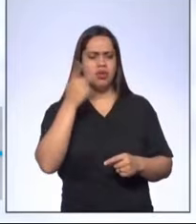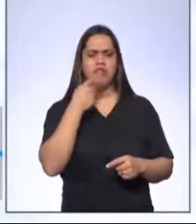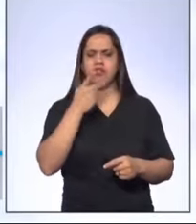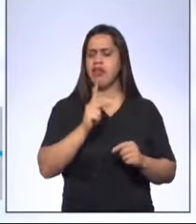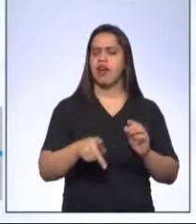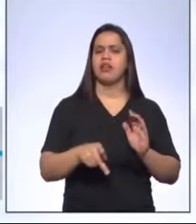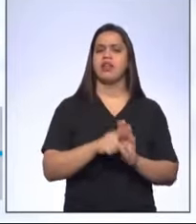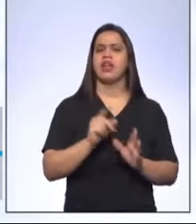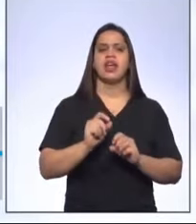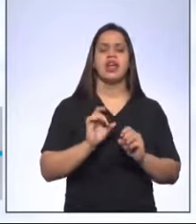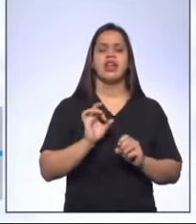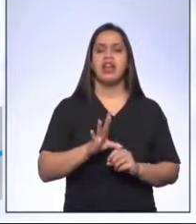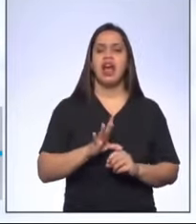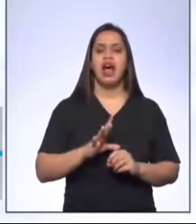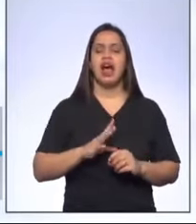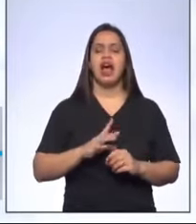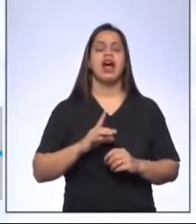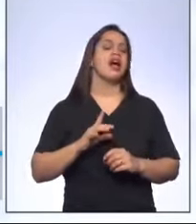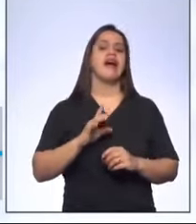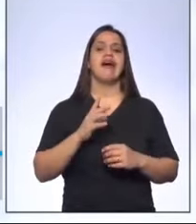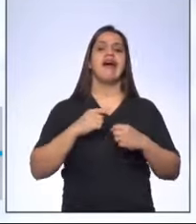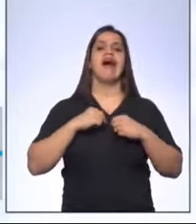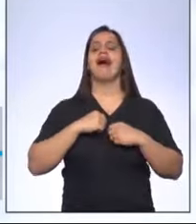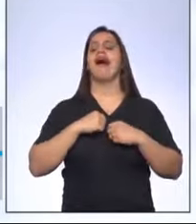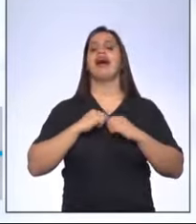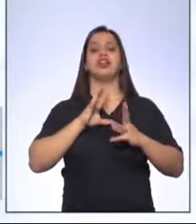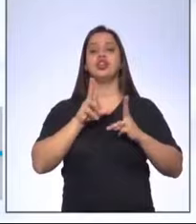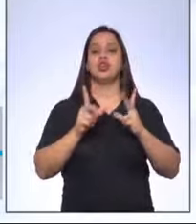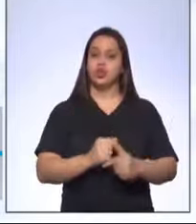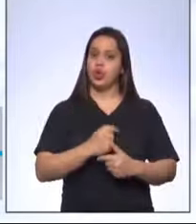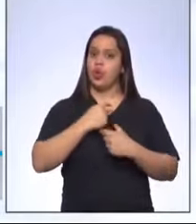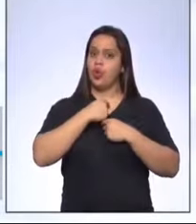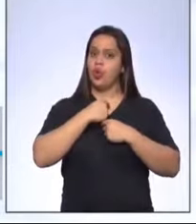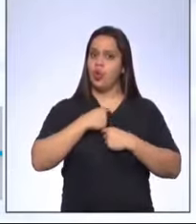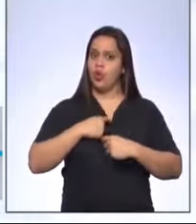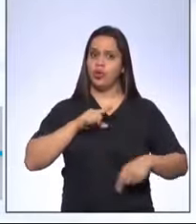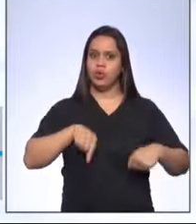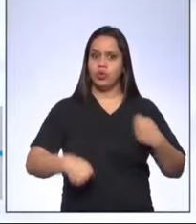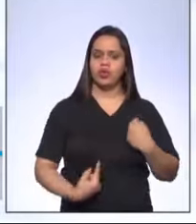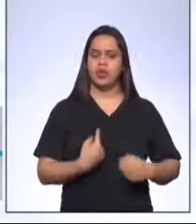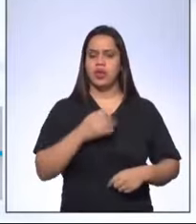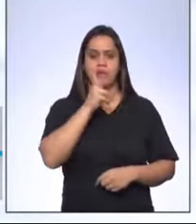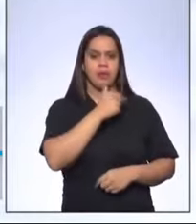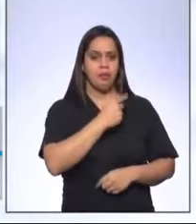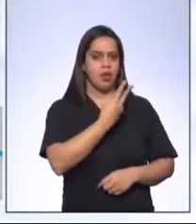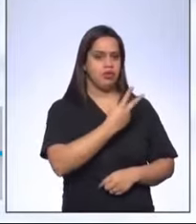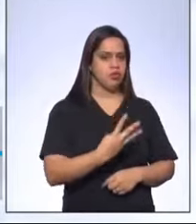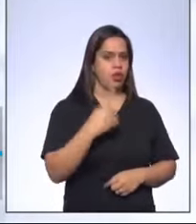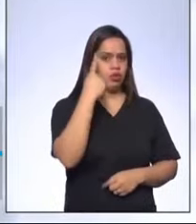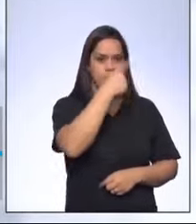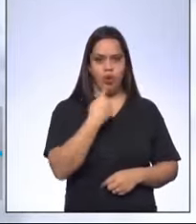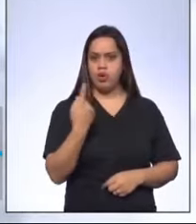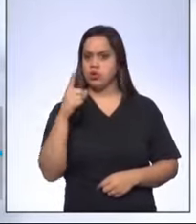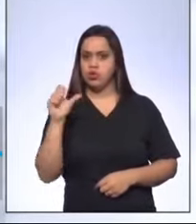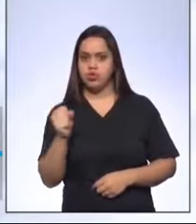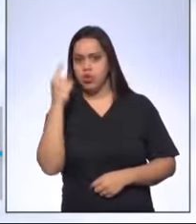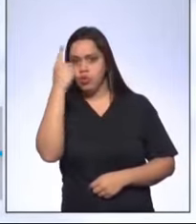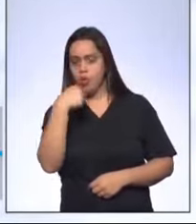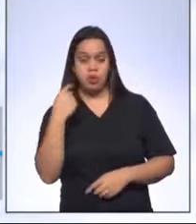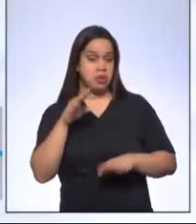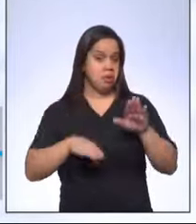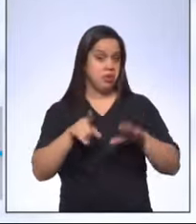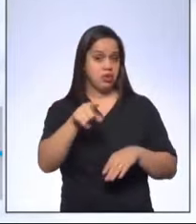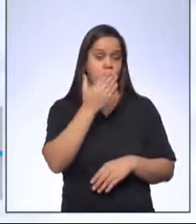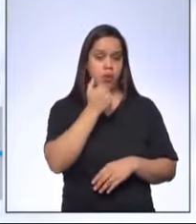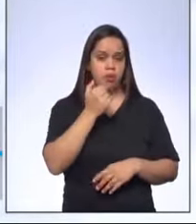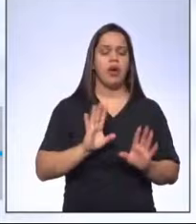2 horas é só no estômago. Tá? A digestão dura 24 horas, 12 horas, 18 horas, depende do que você comeu. Tá bom? Aí passou pelo